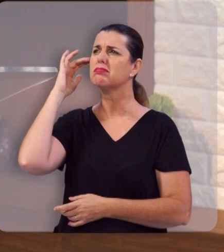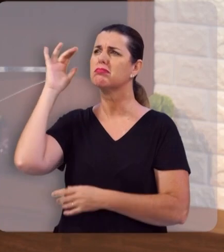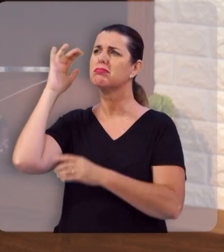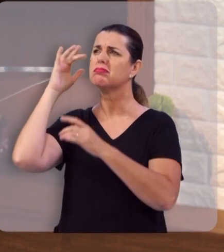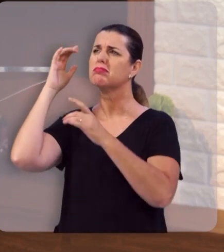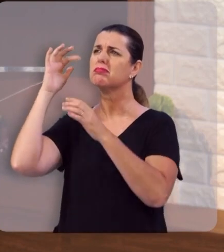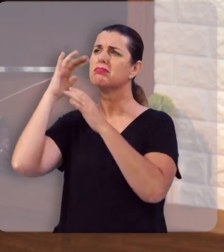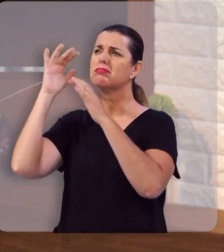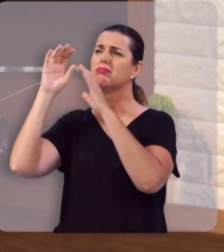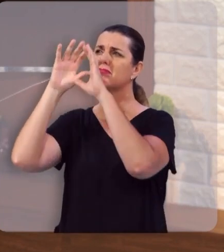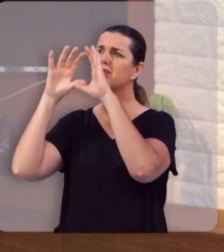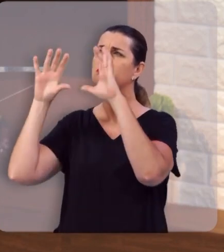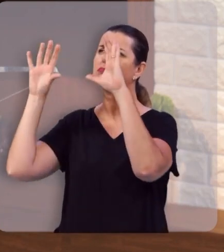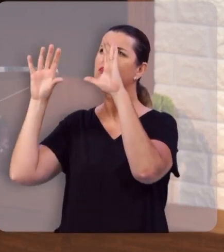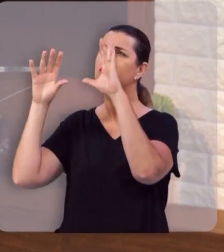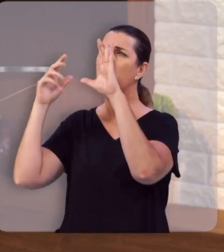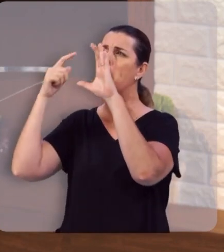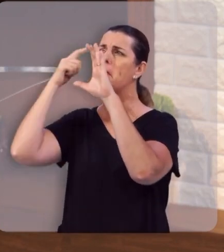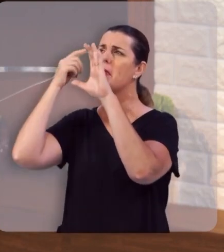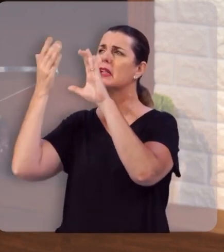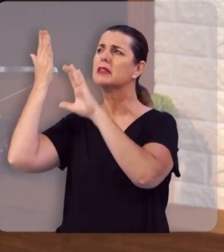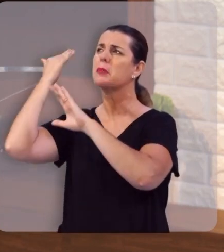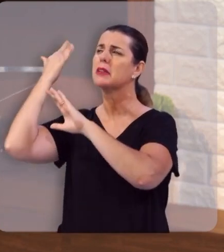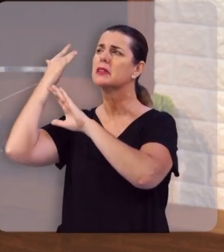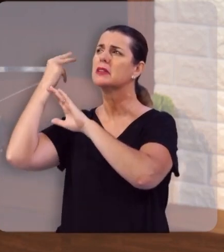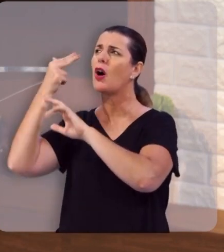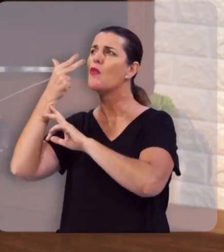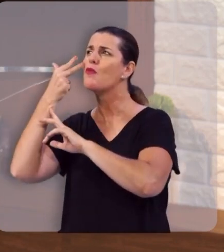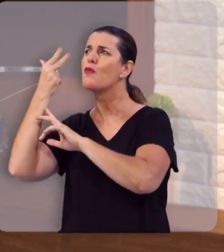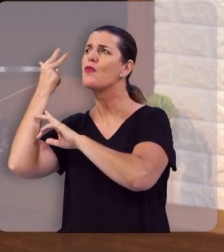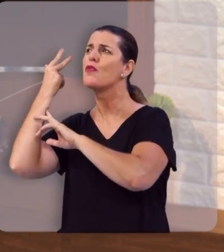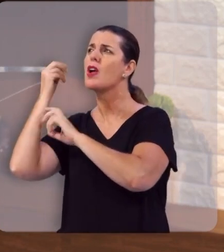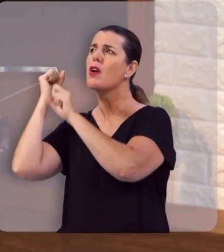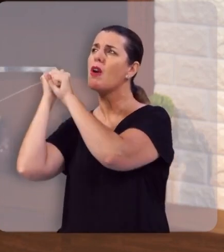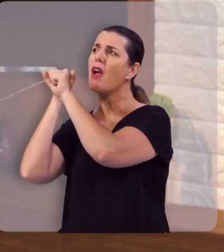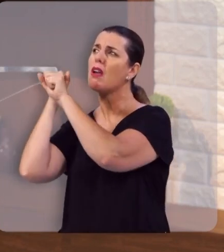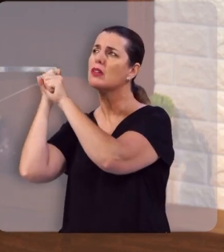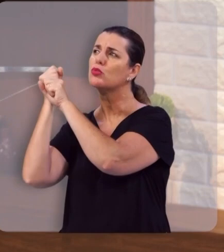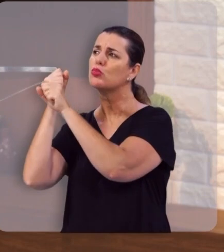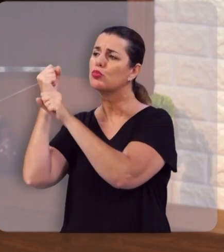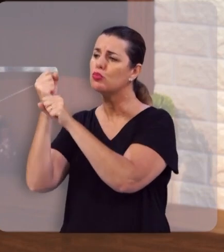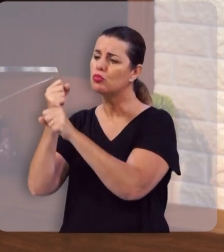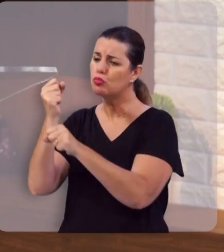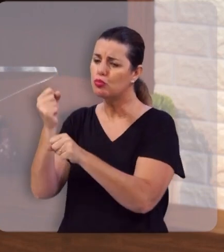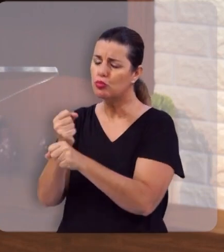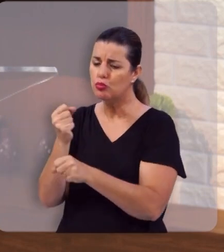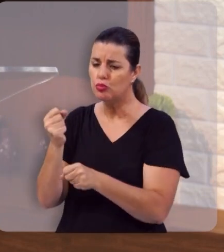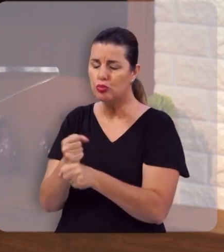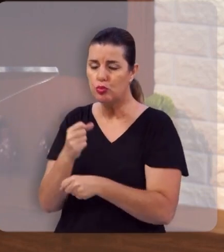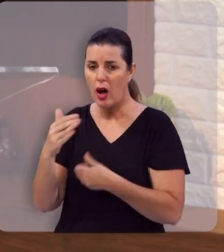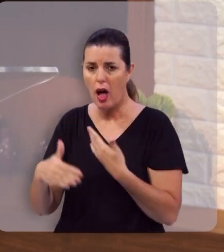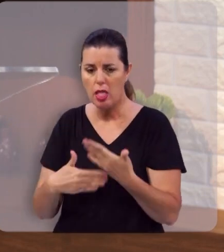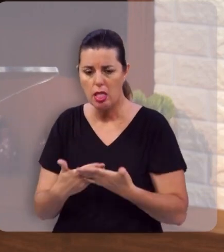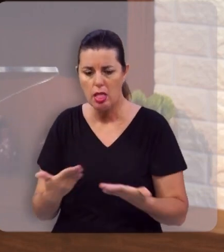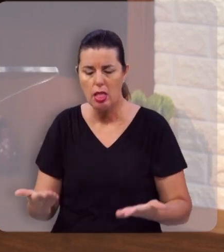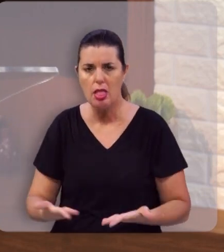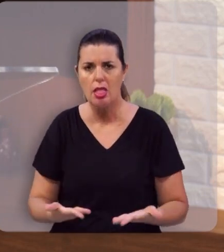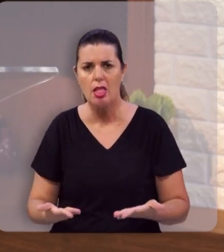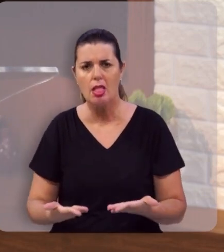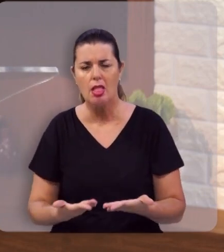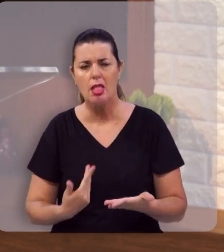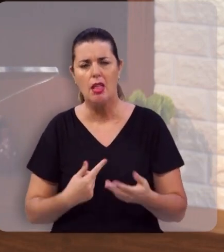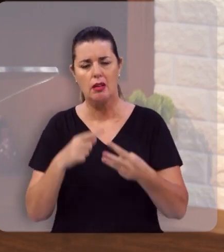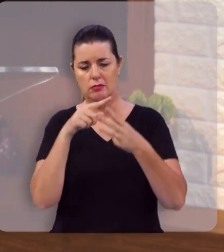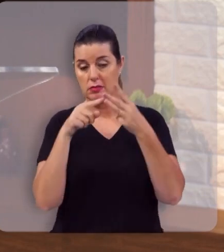para o passado e contemplando esta restauração divina. E eu destaco aqui